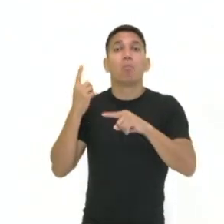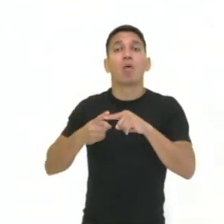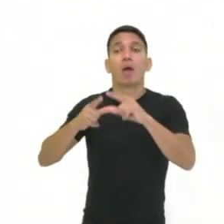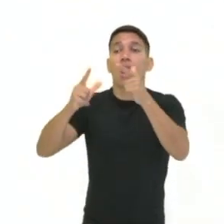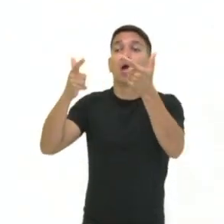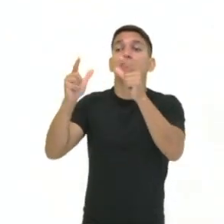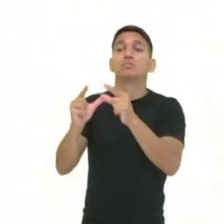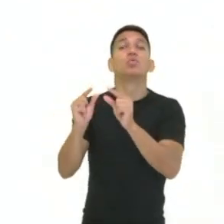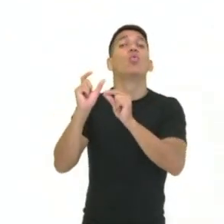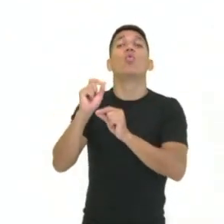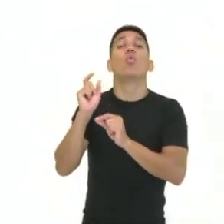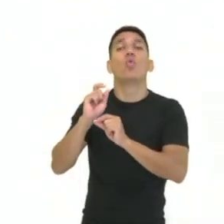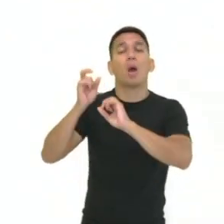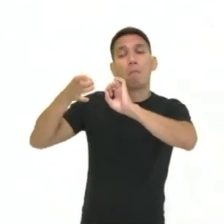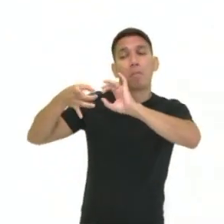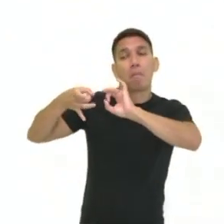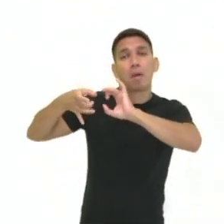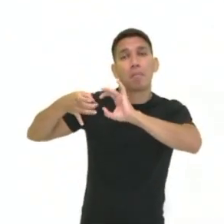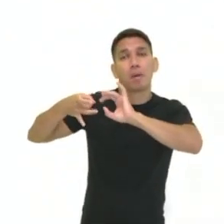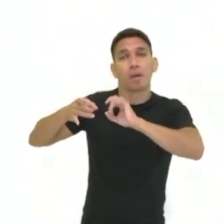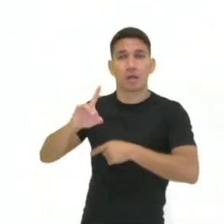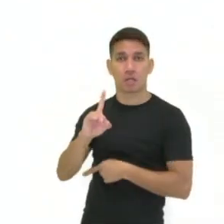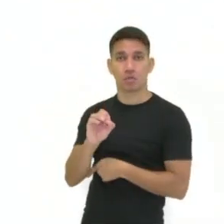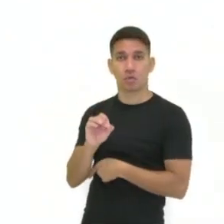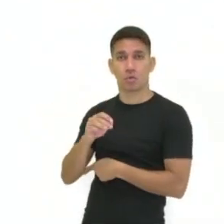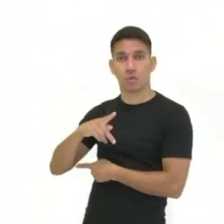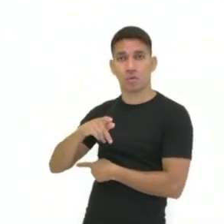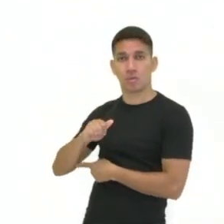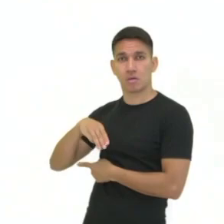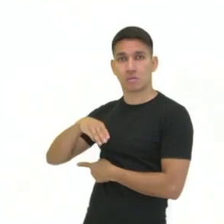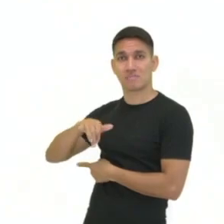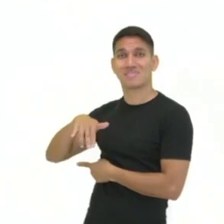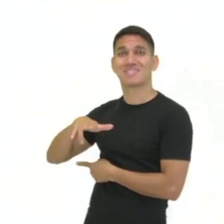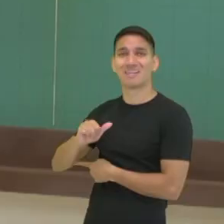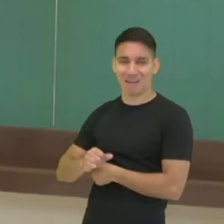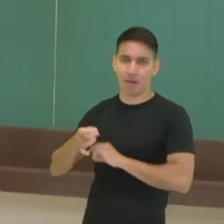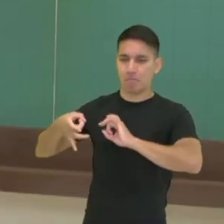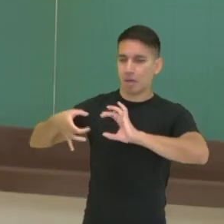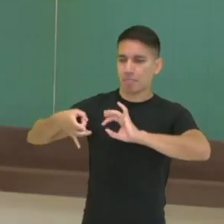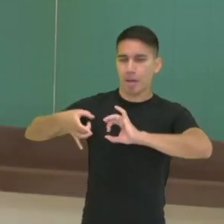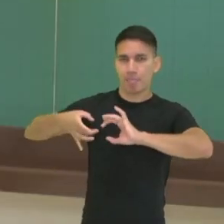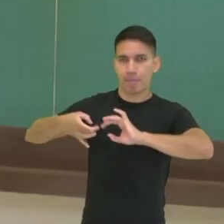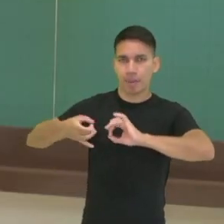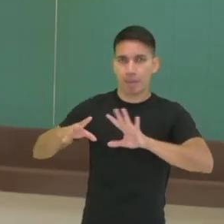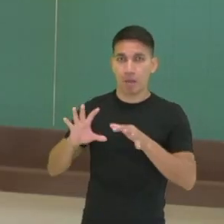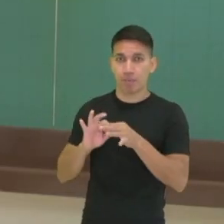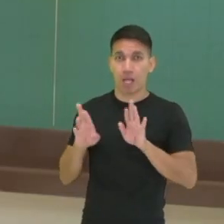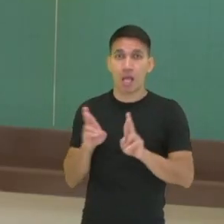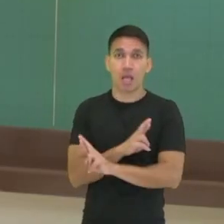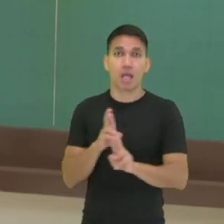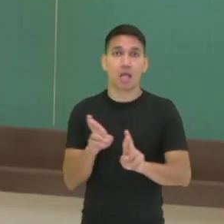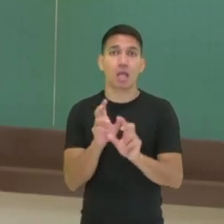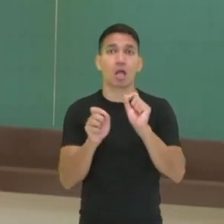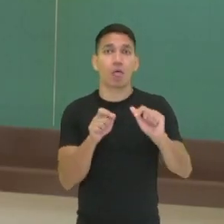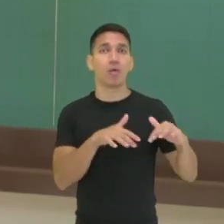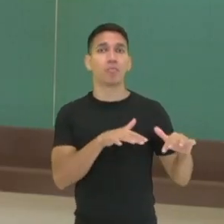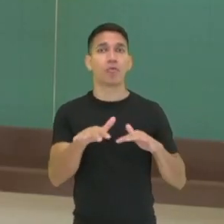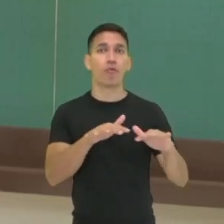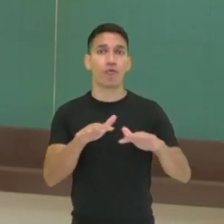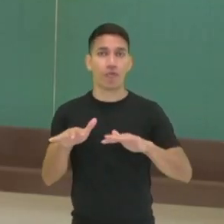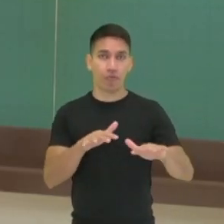diminuição intensa da produção da dopamina, que é um neurotransmissor, que está associado